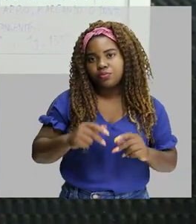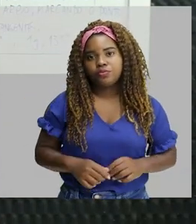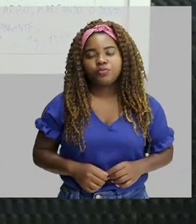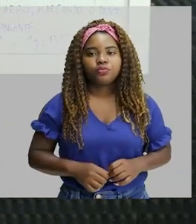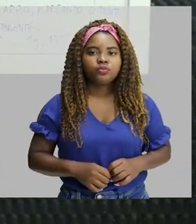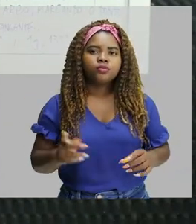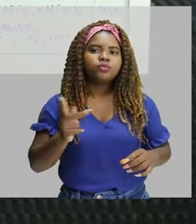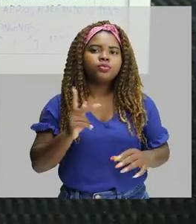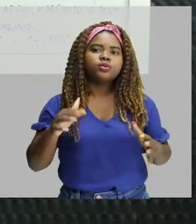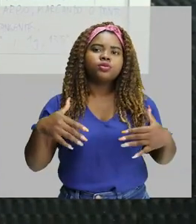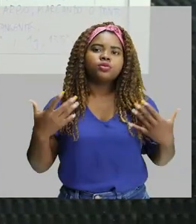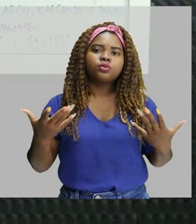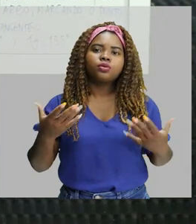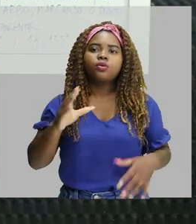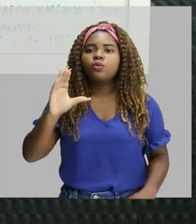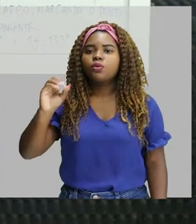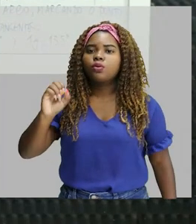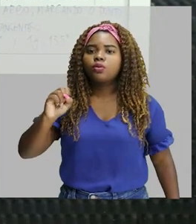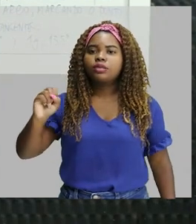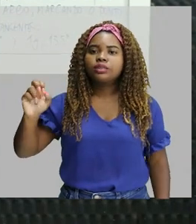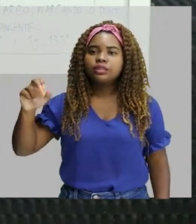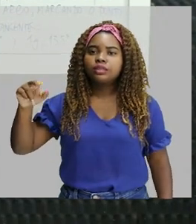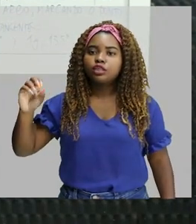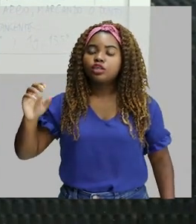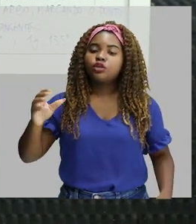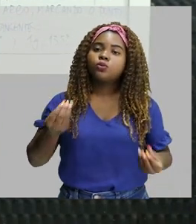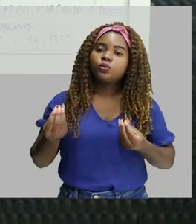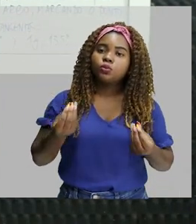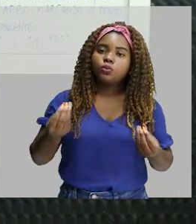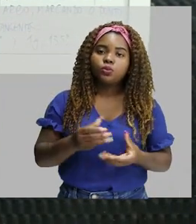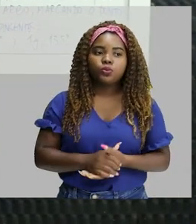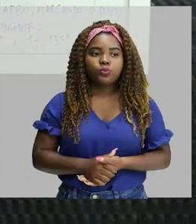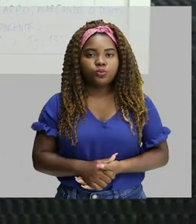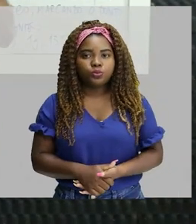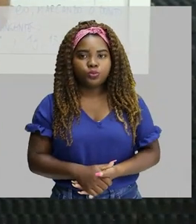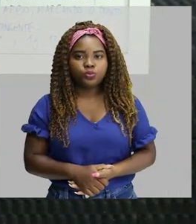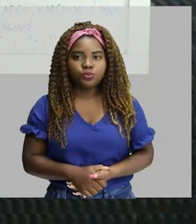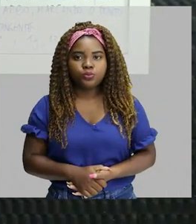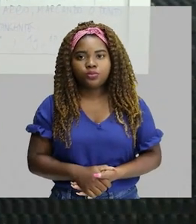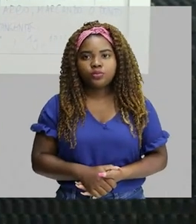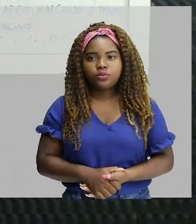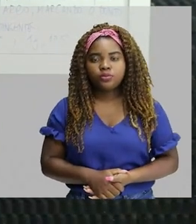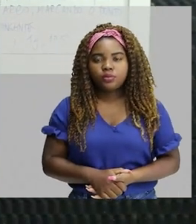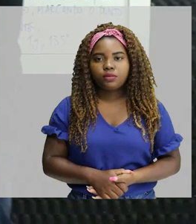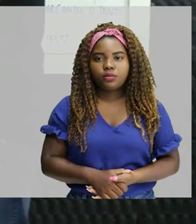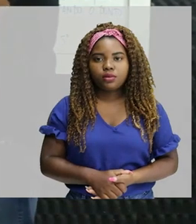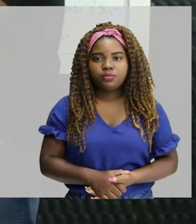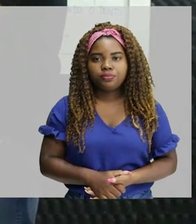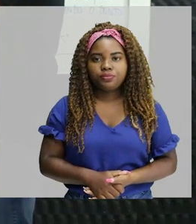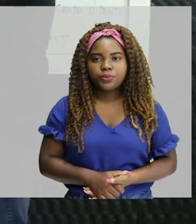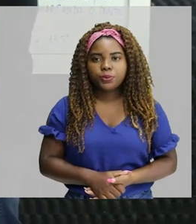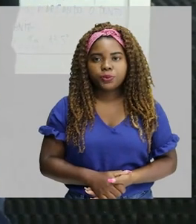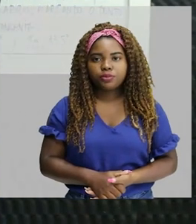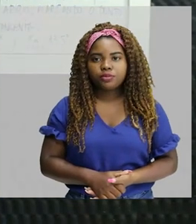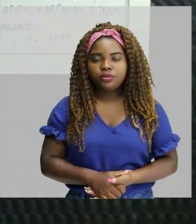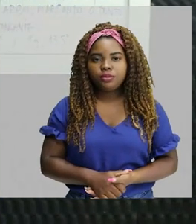Professor cosseno como é que Eu determino aí o cosseno de um arco Olha só galera vamos ver aqui o